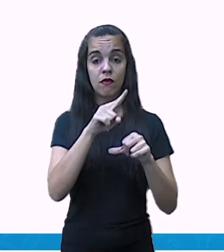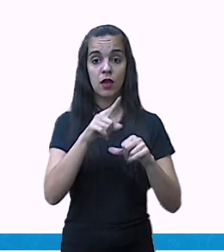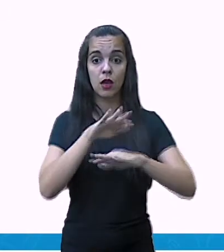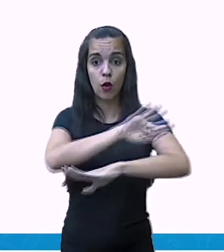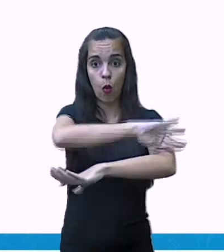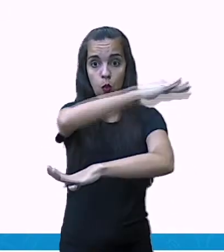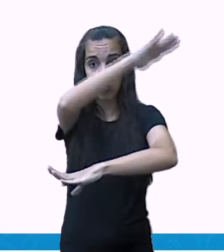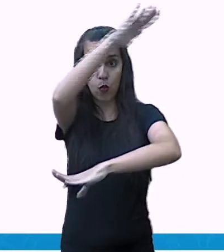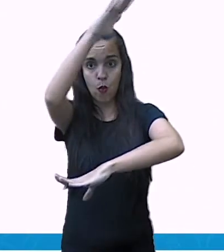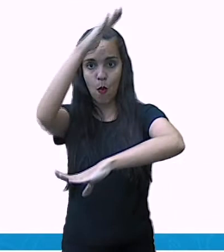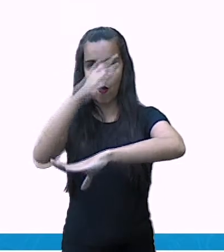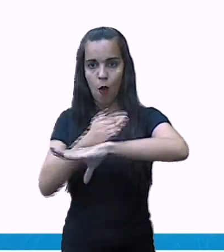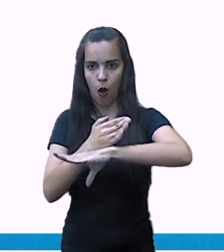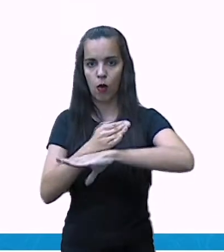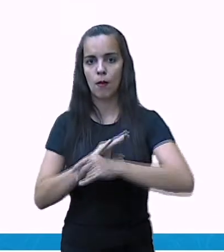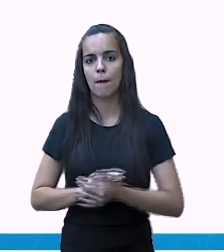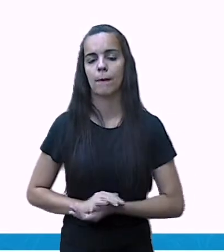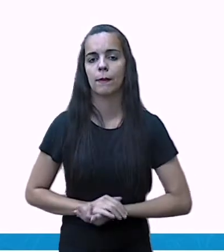mais baixa.